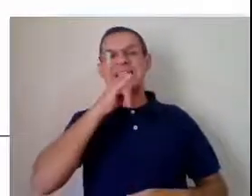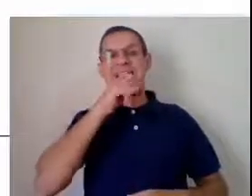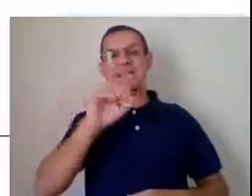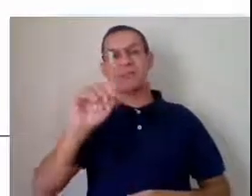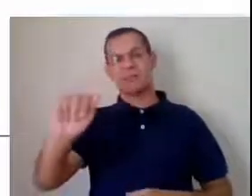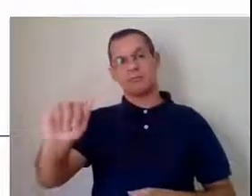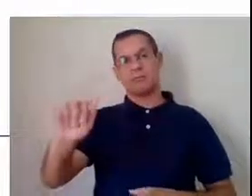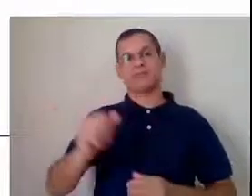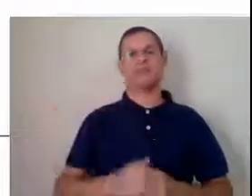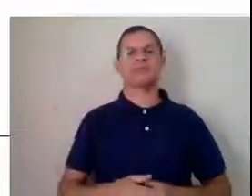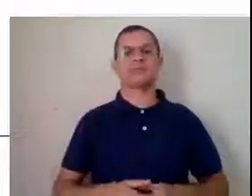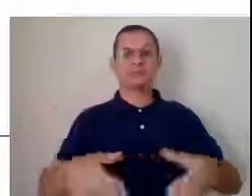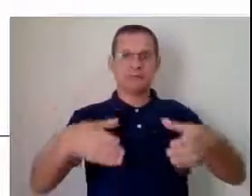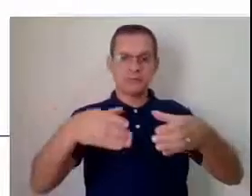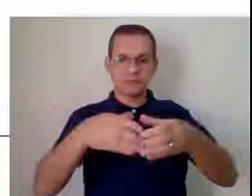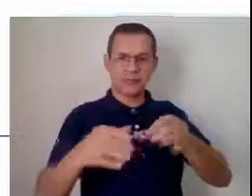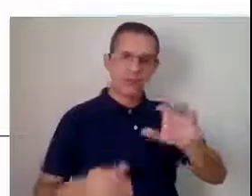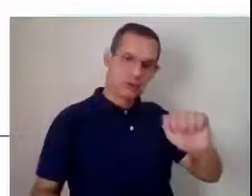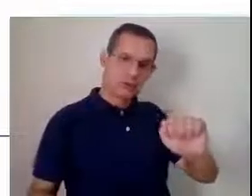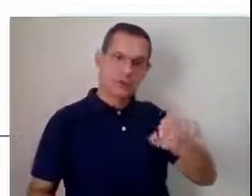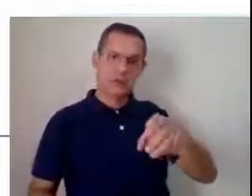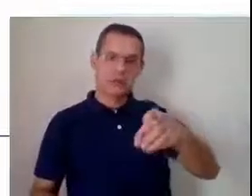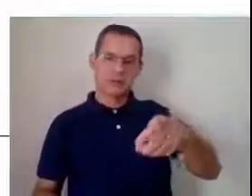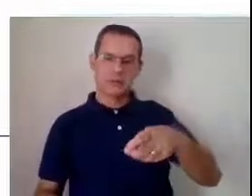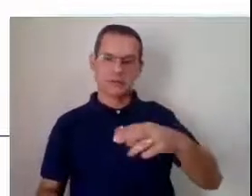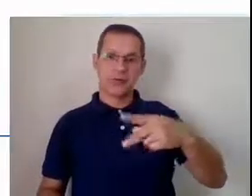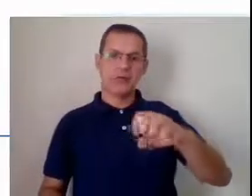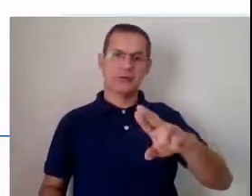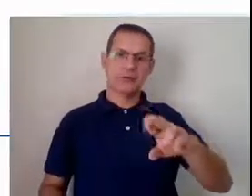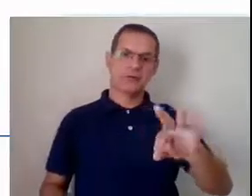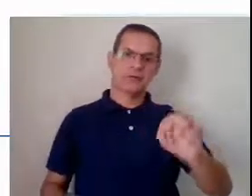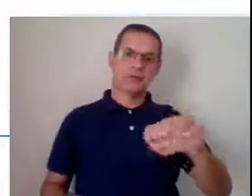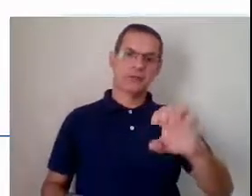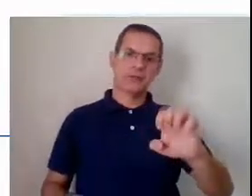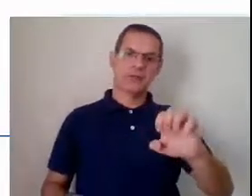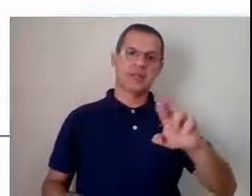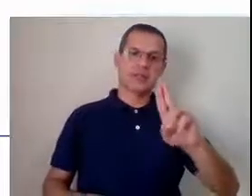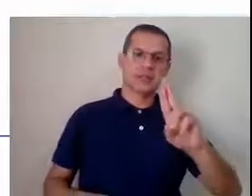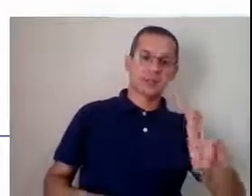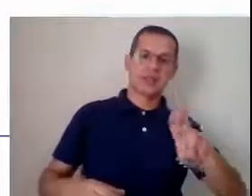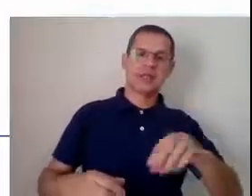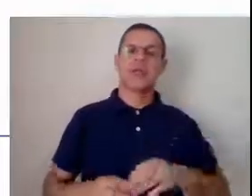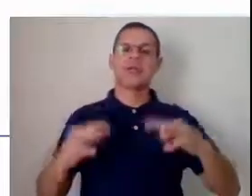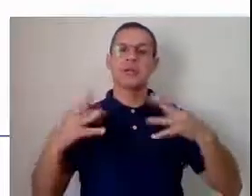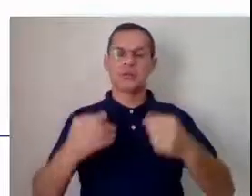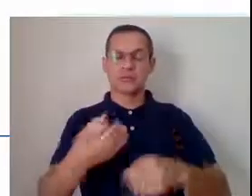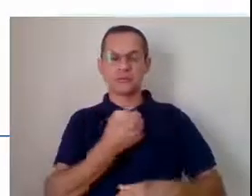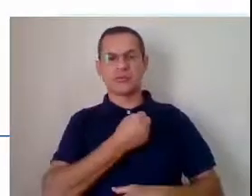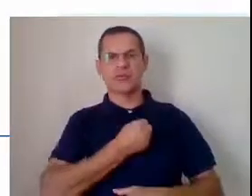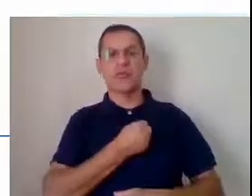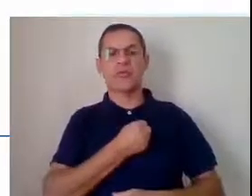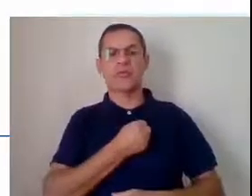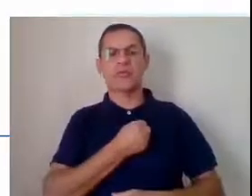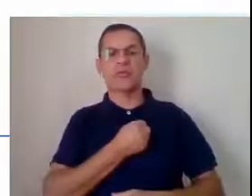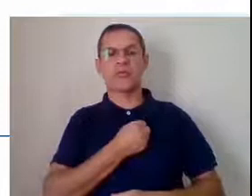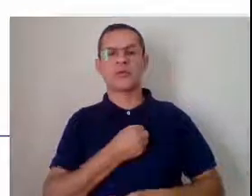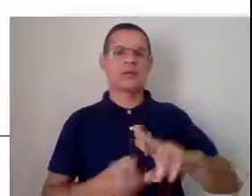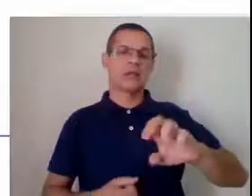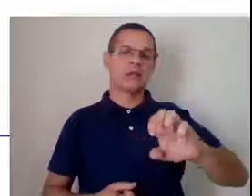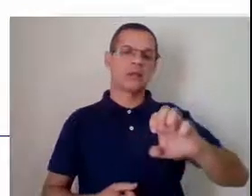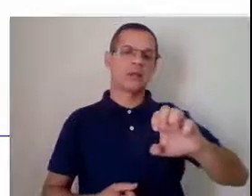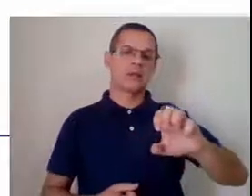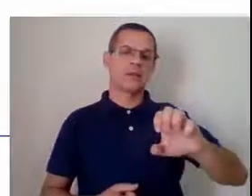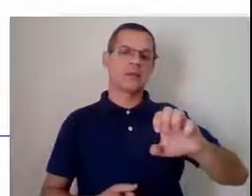A, conjunto A, X pertence a R, né, que são todos os números reais, X